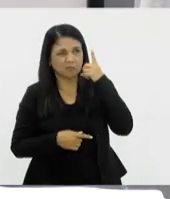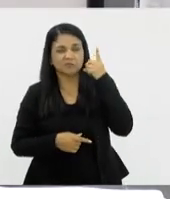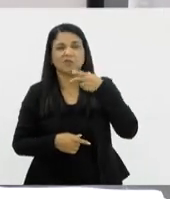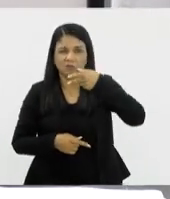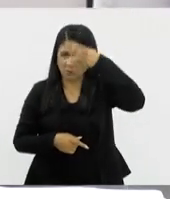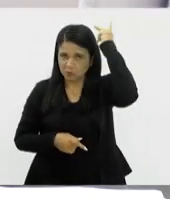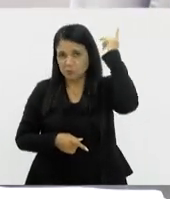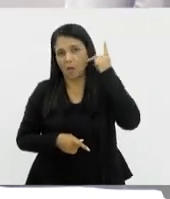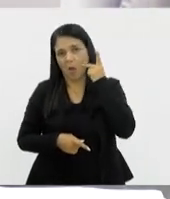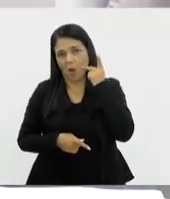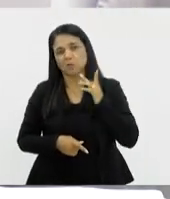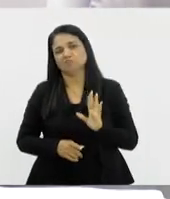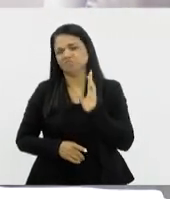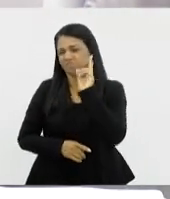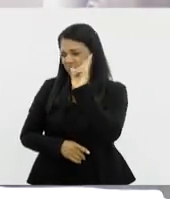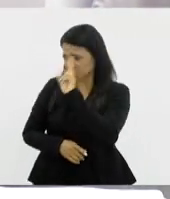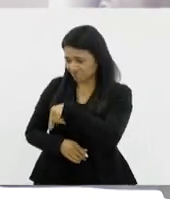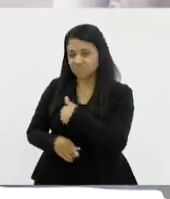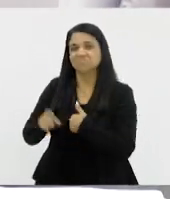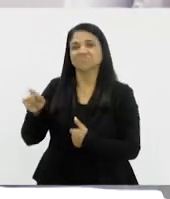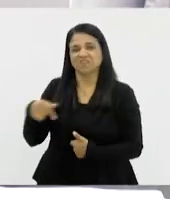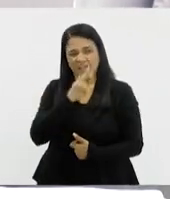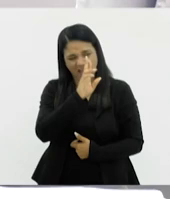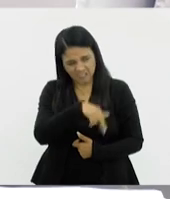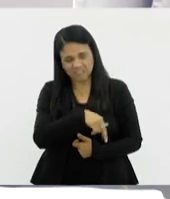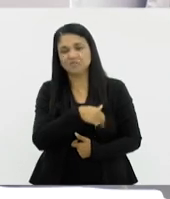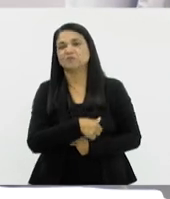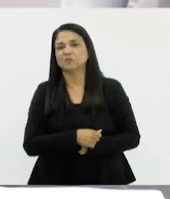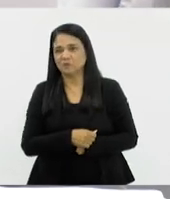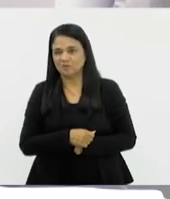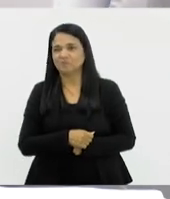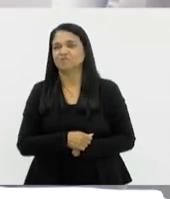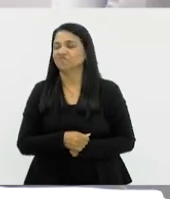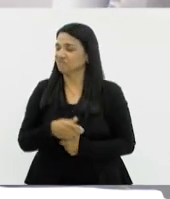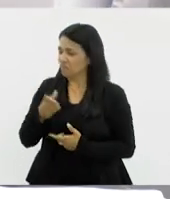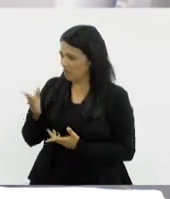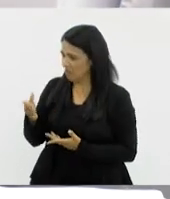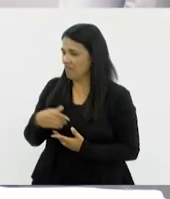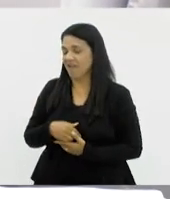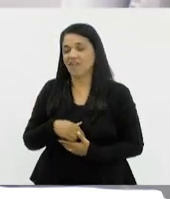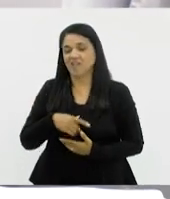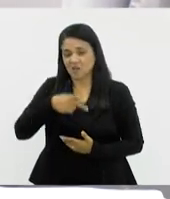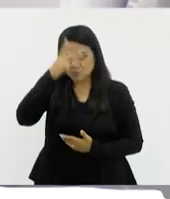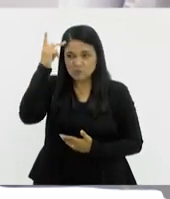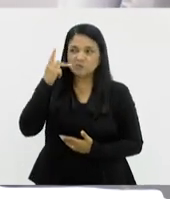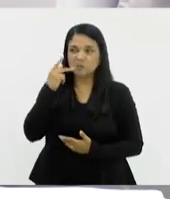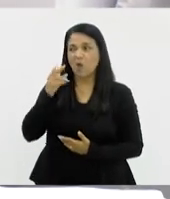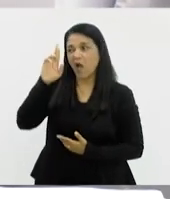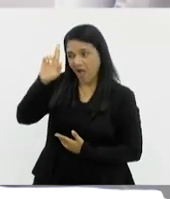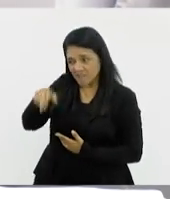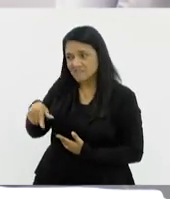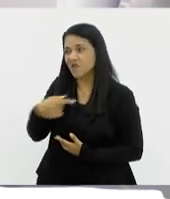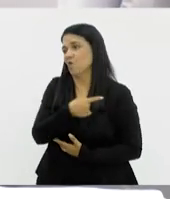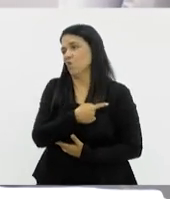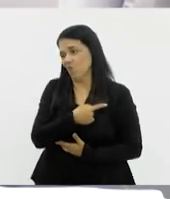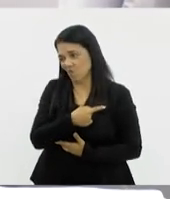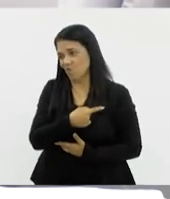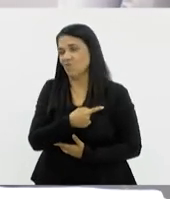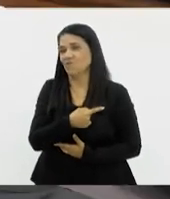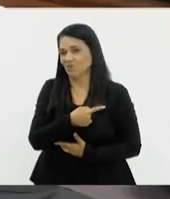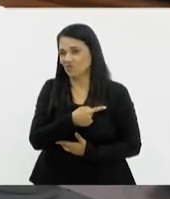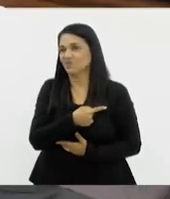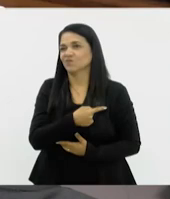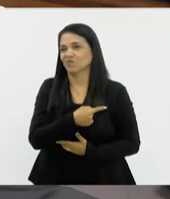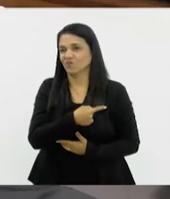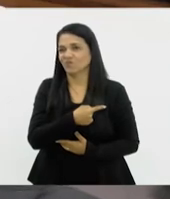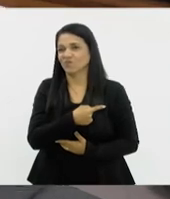Mink. Mais uma vez, o deputado Luiz Paulo tem razão sobre Vossa Excelência. Você queria bagunçar. Eu não prestei atenção.